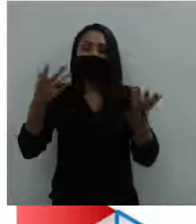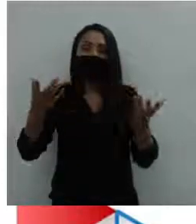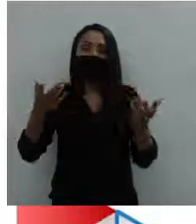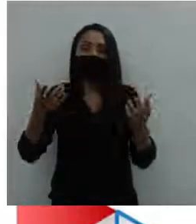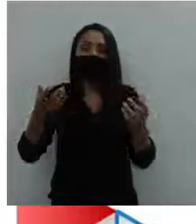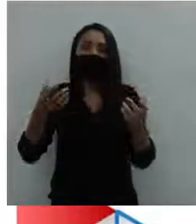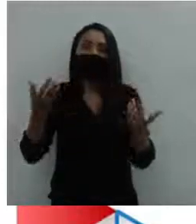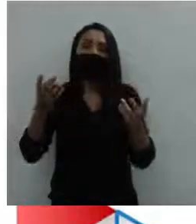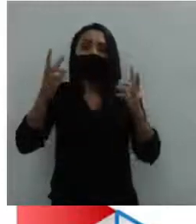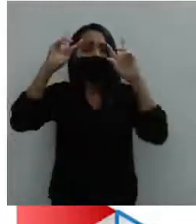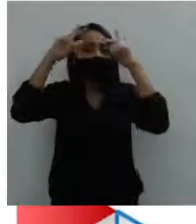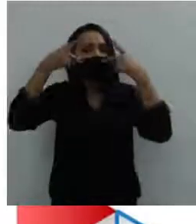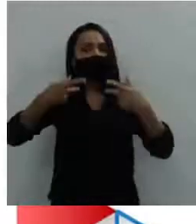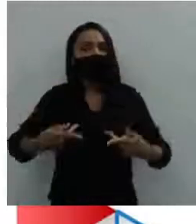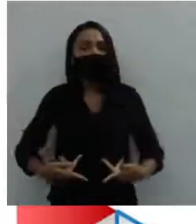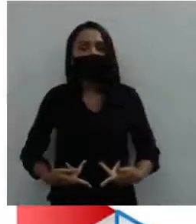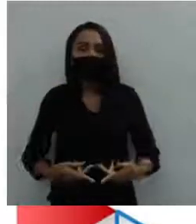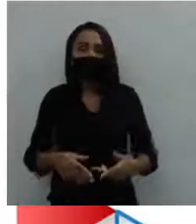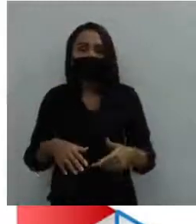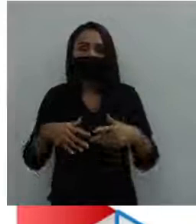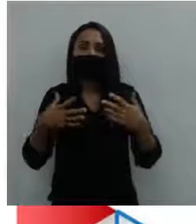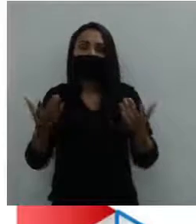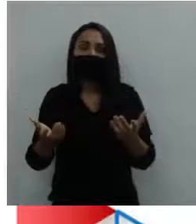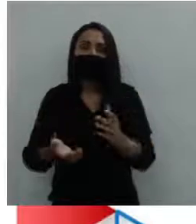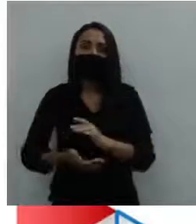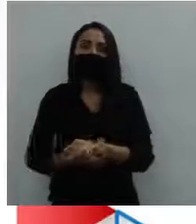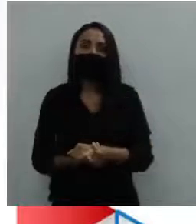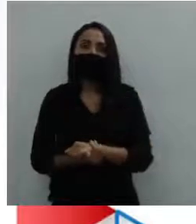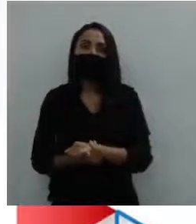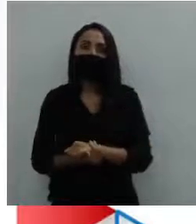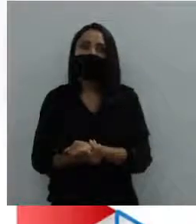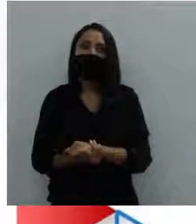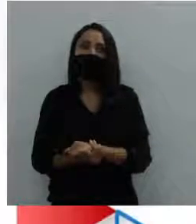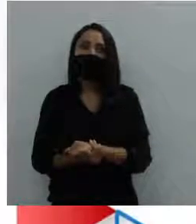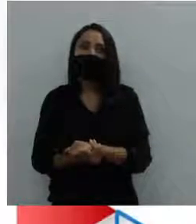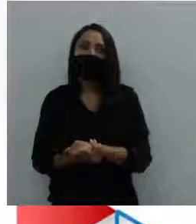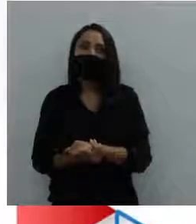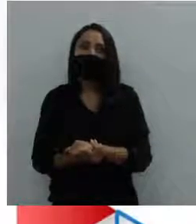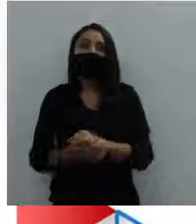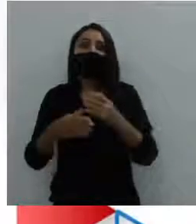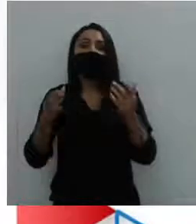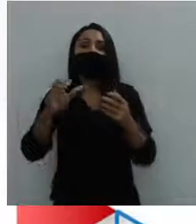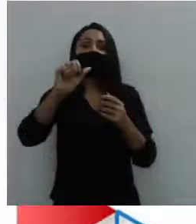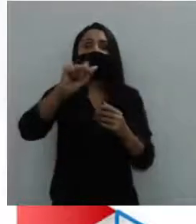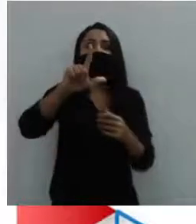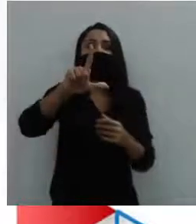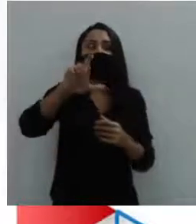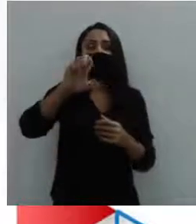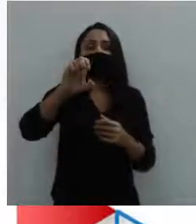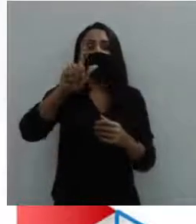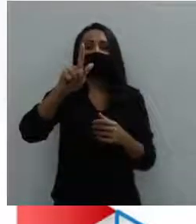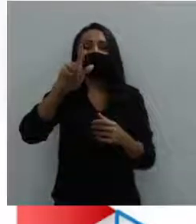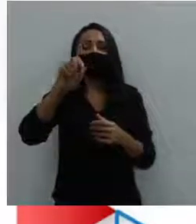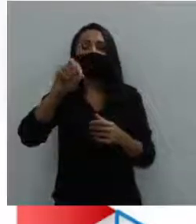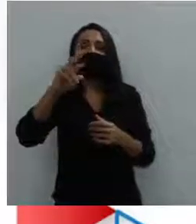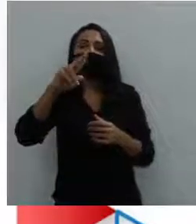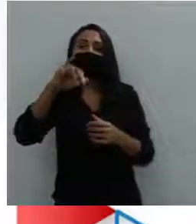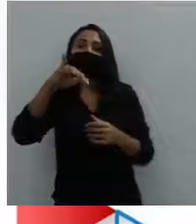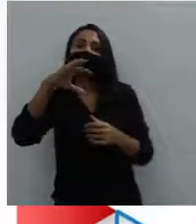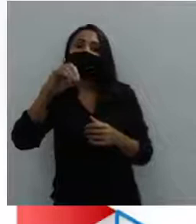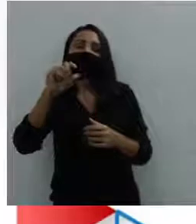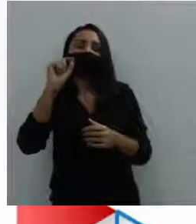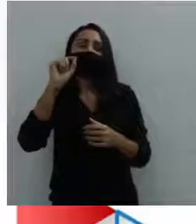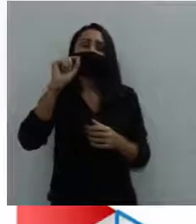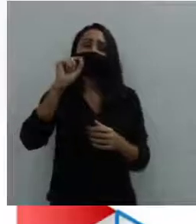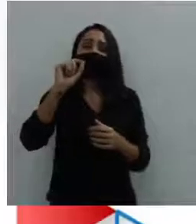humanas, vão mostrar defeitos humanos, etc. Vamos adiante. É uma alegoria. O que é alegoria? É